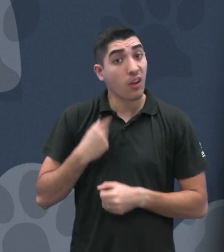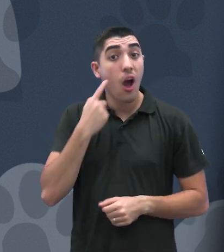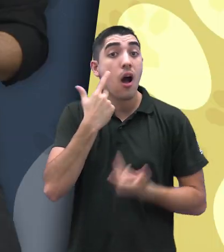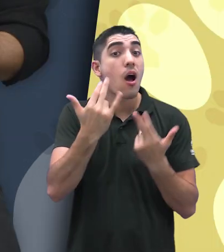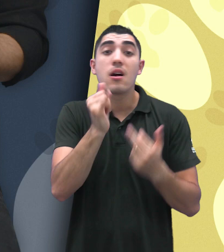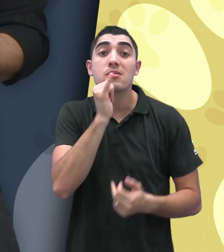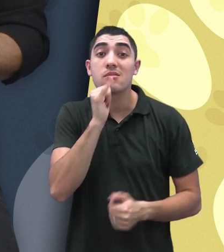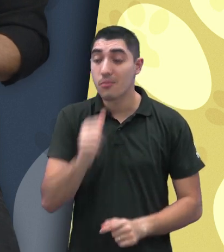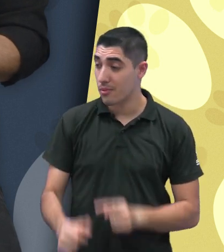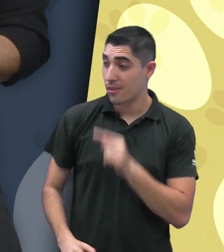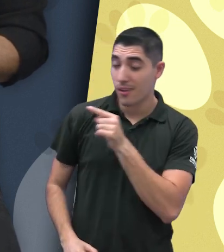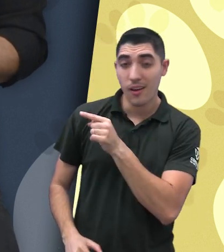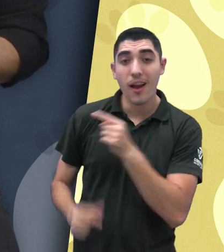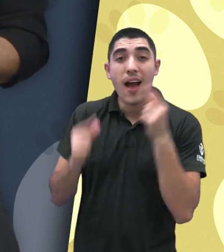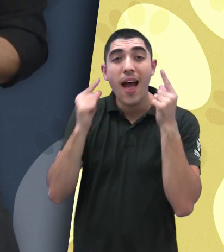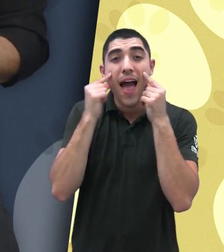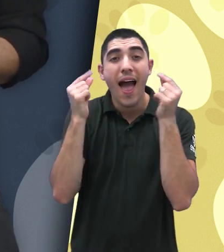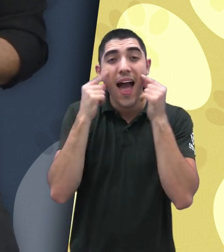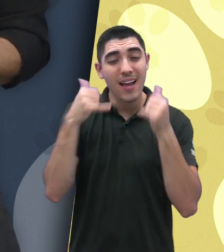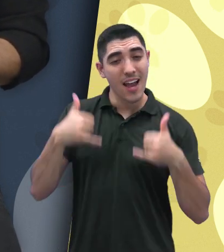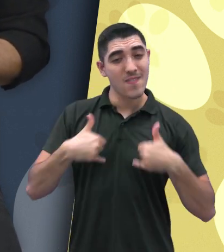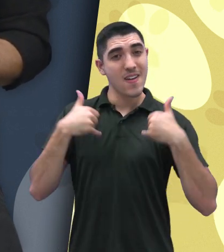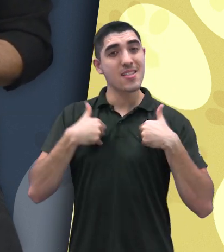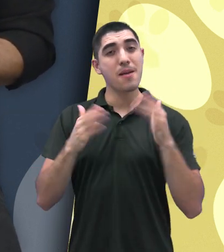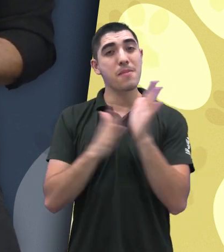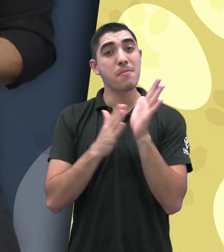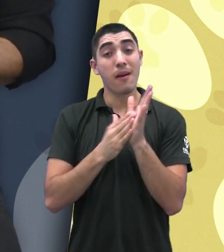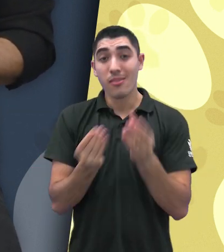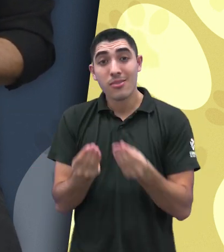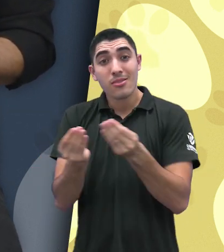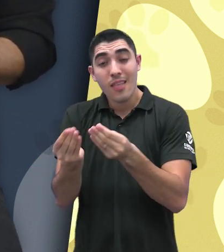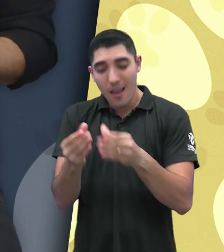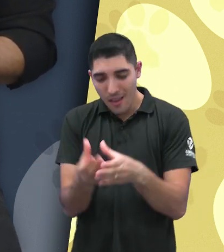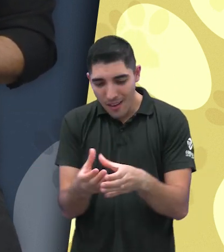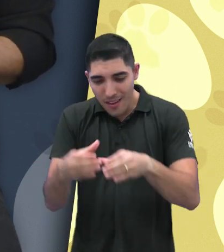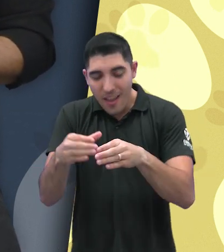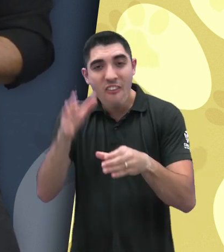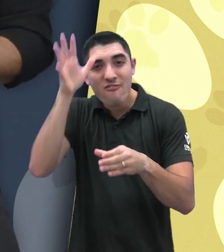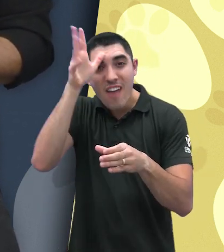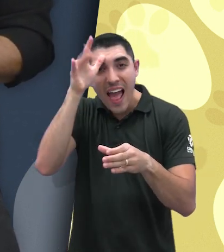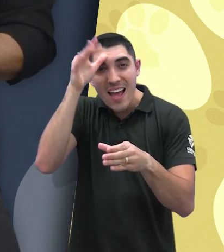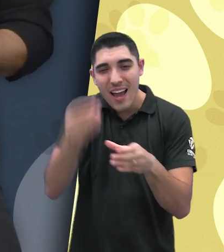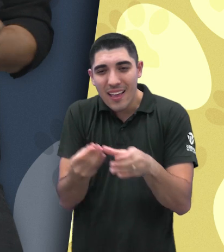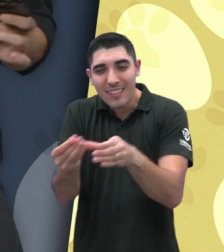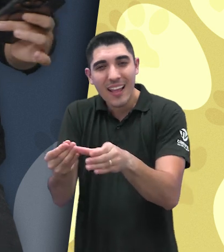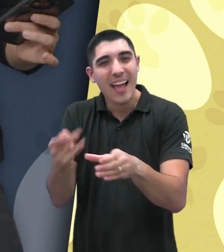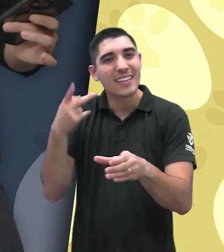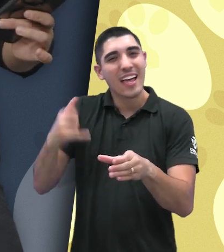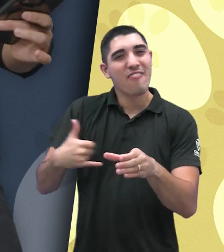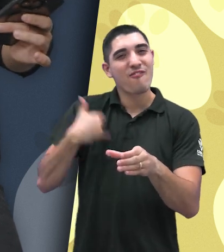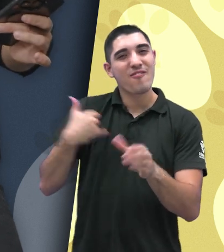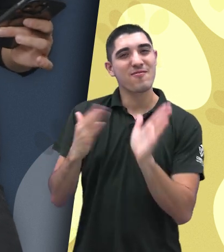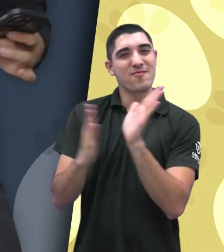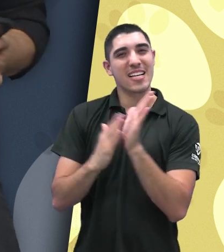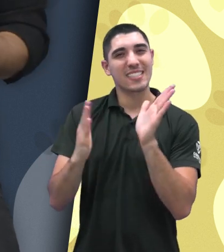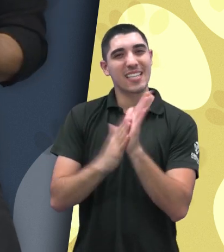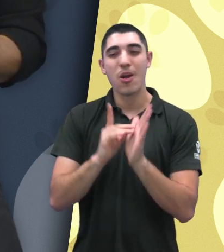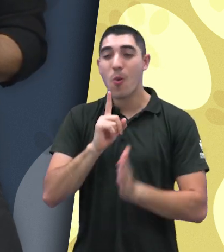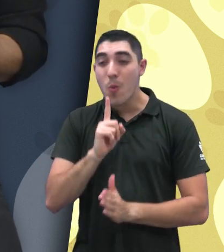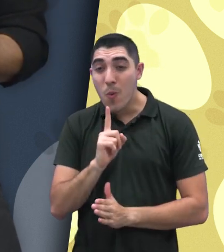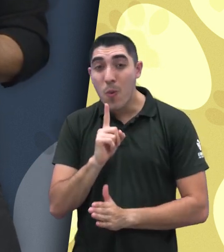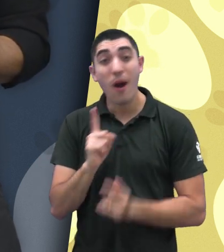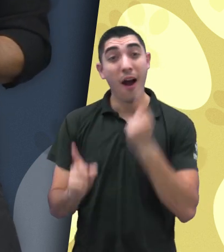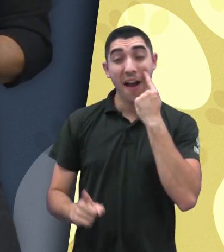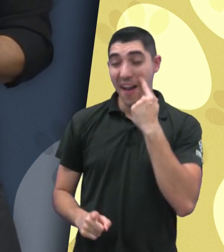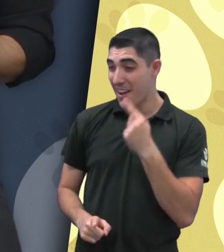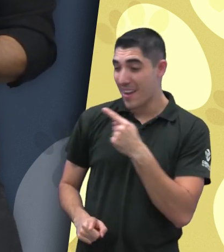por exemplo, aqui ó, deste gatinho aniversariante que ganhou uma lata de patê de frango nessa data querida.